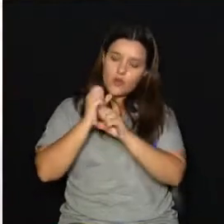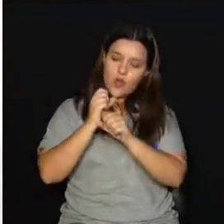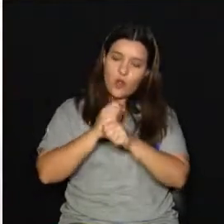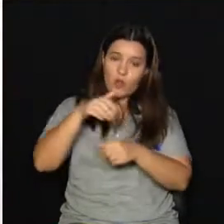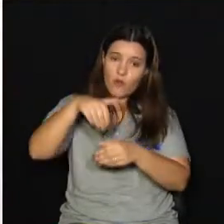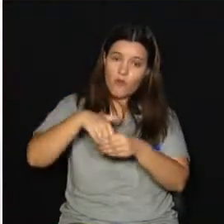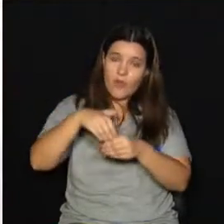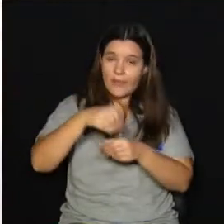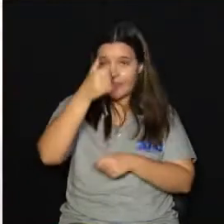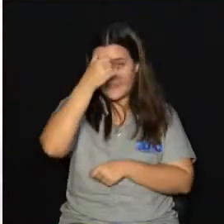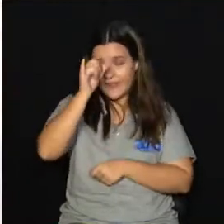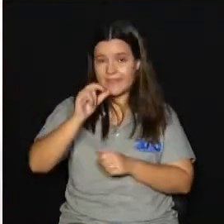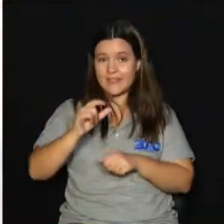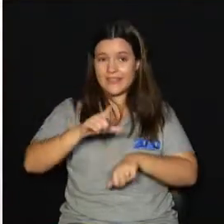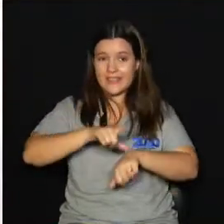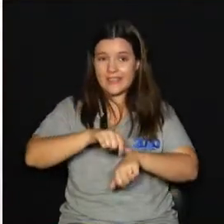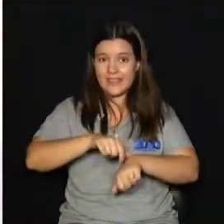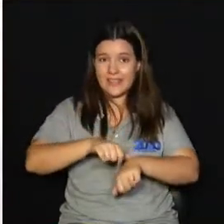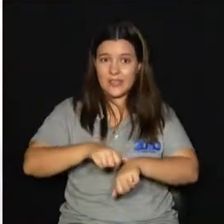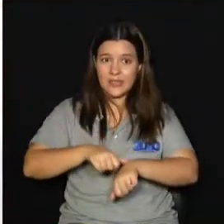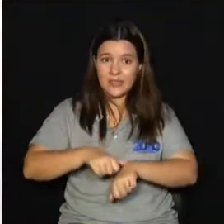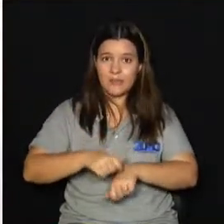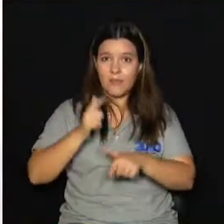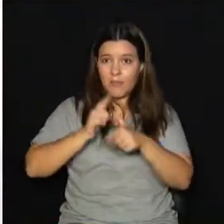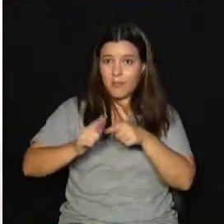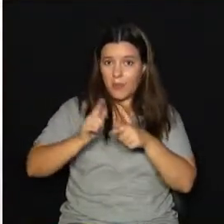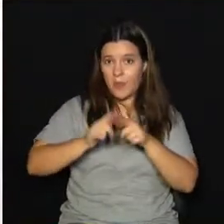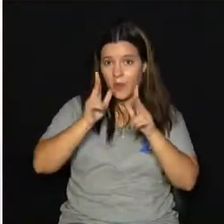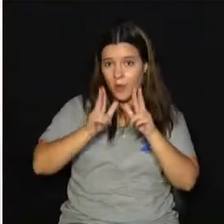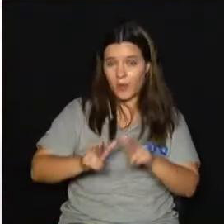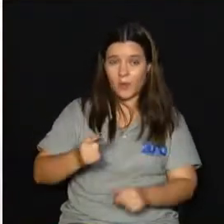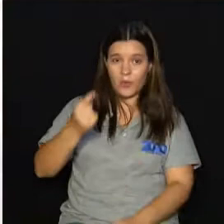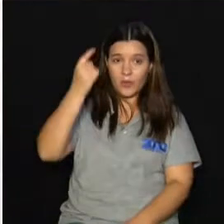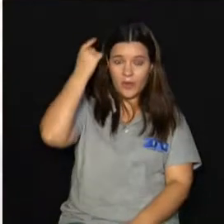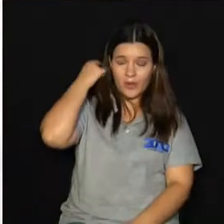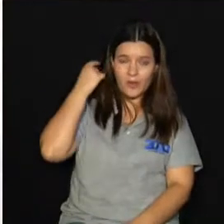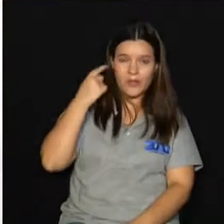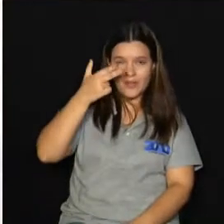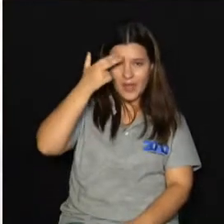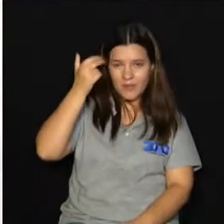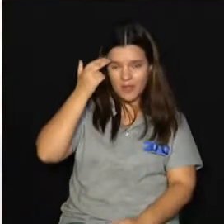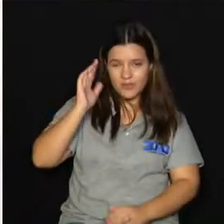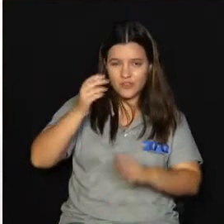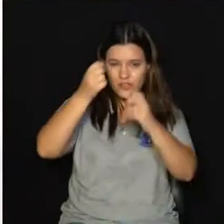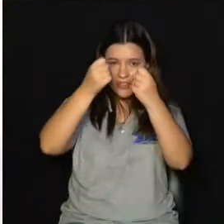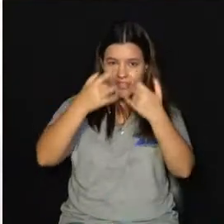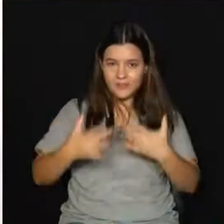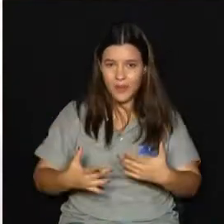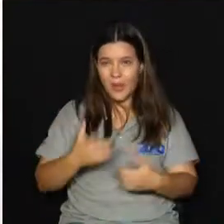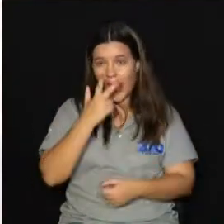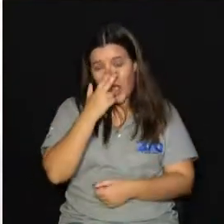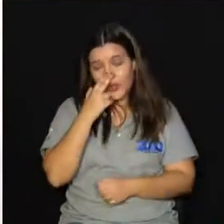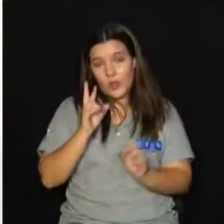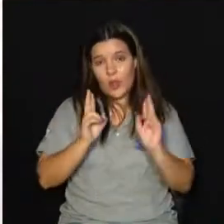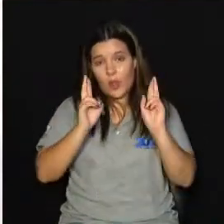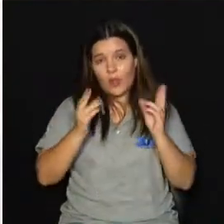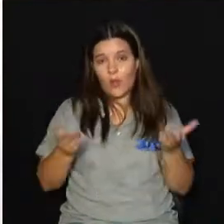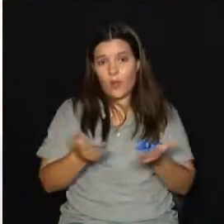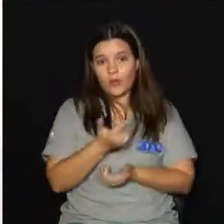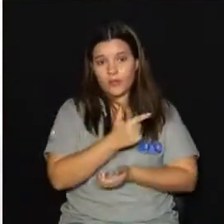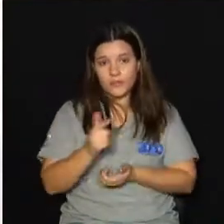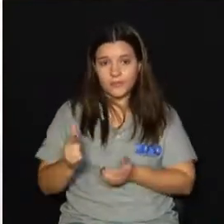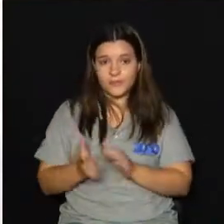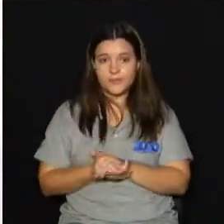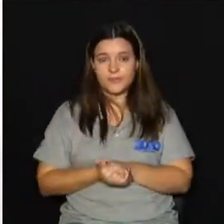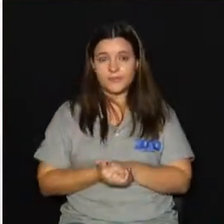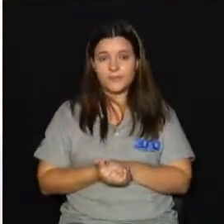votos. Esperemos que a gente não tenha o problema, como você falou logo na abertura, que nós tivemos no primeiro turno. Aqui, já